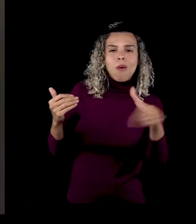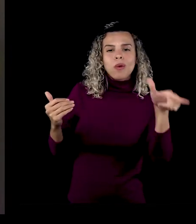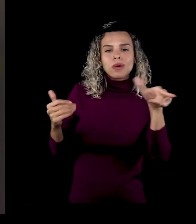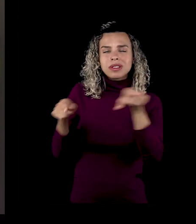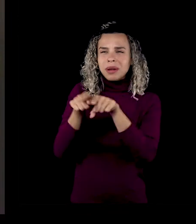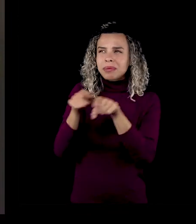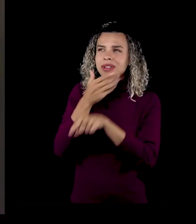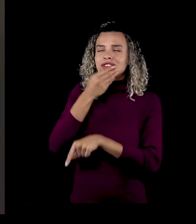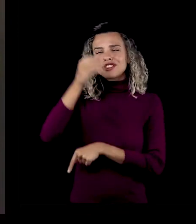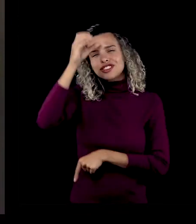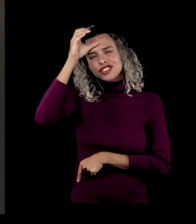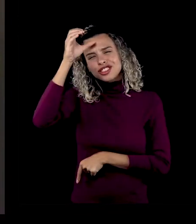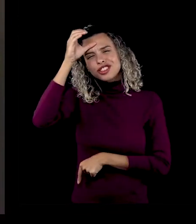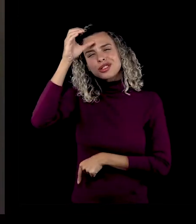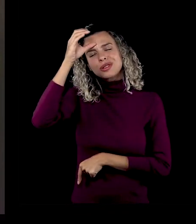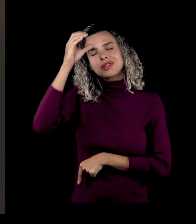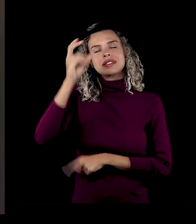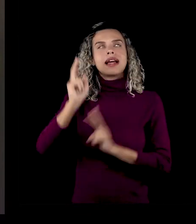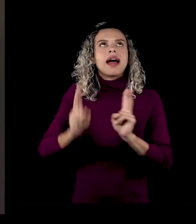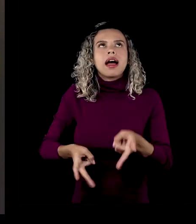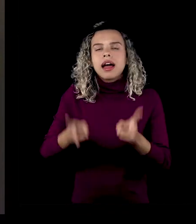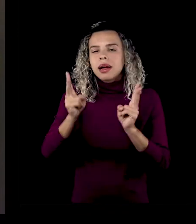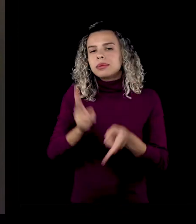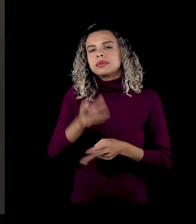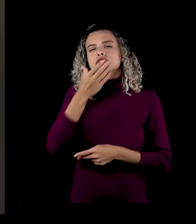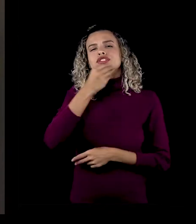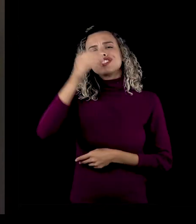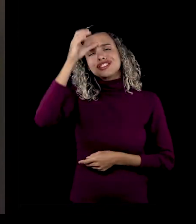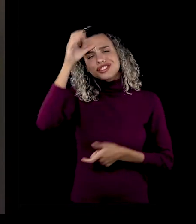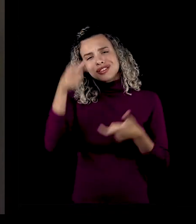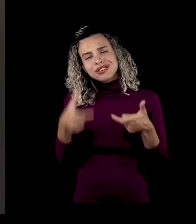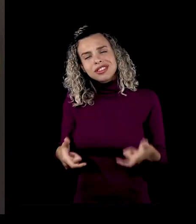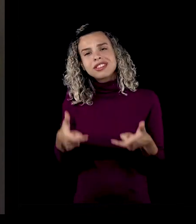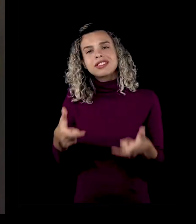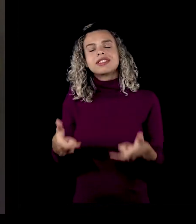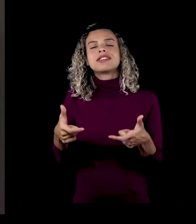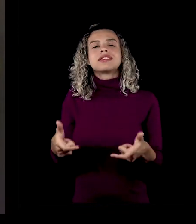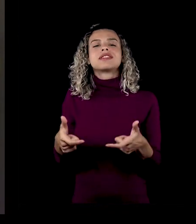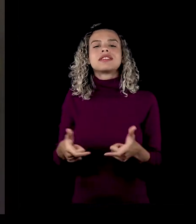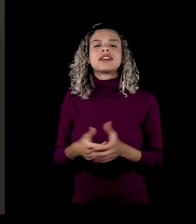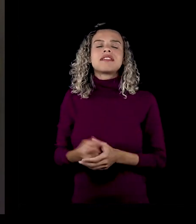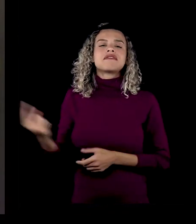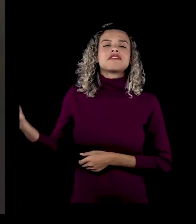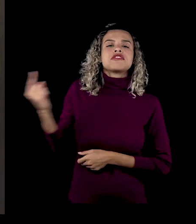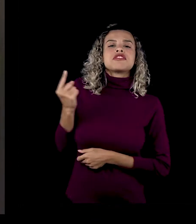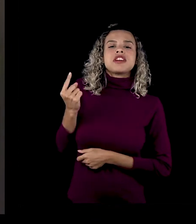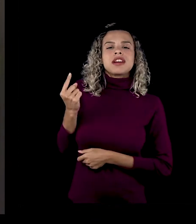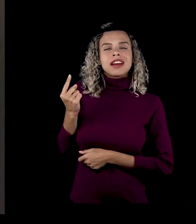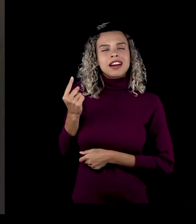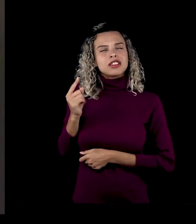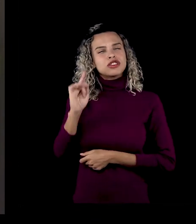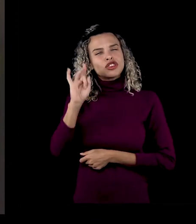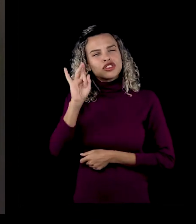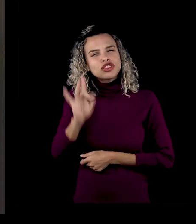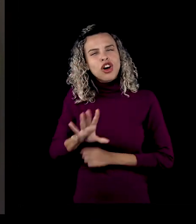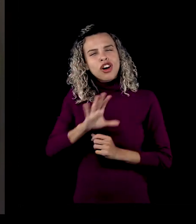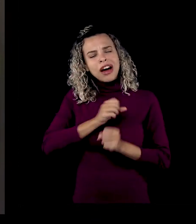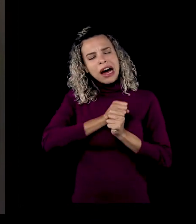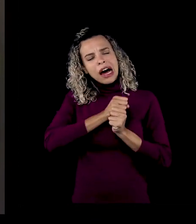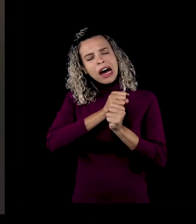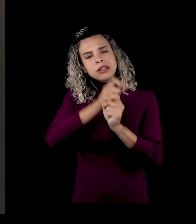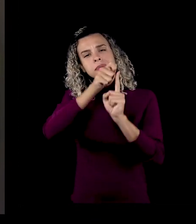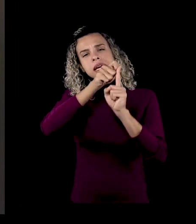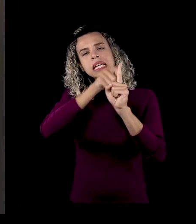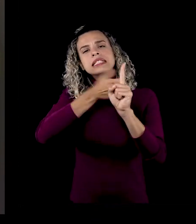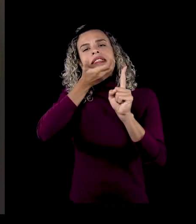daquele tio, Tiago, um tio, porque tem sempre aquele tio mala, que é aquele tio que chega só no final do ano,